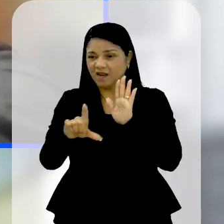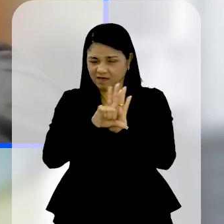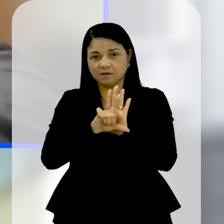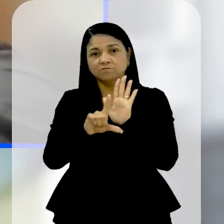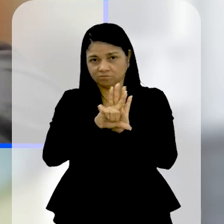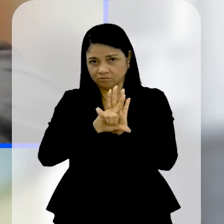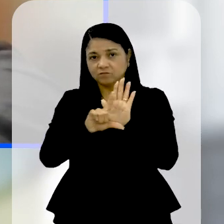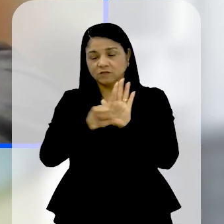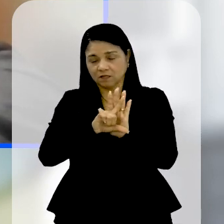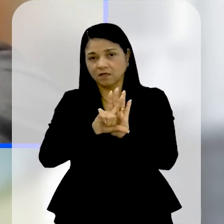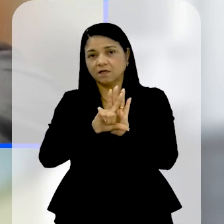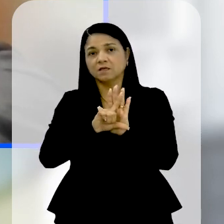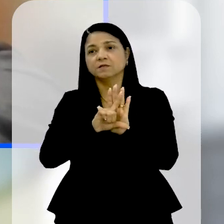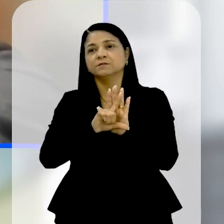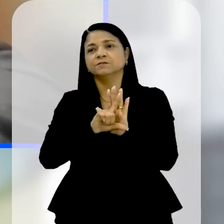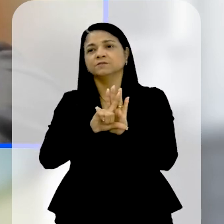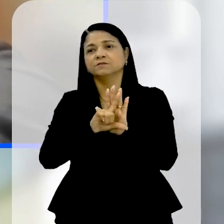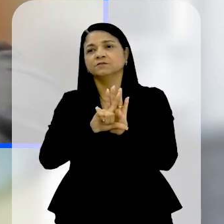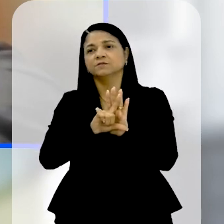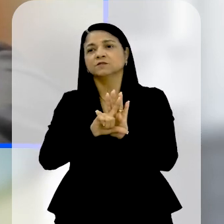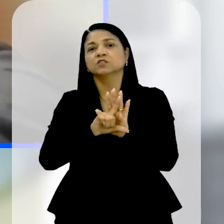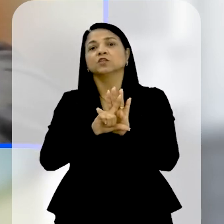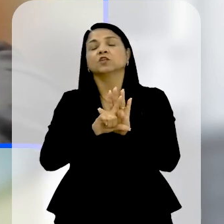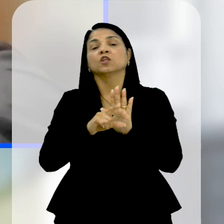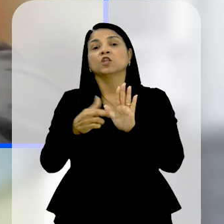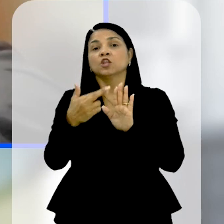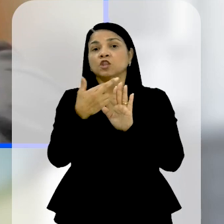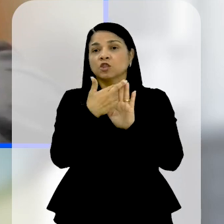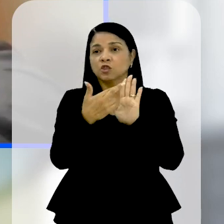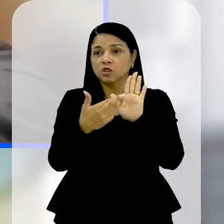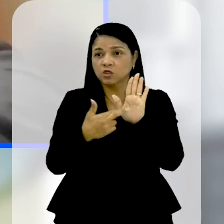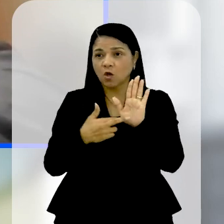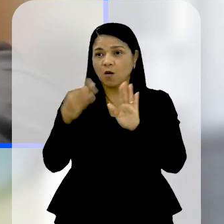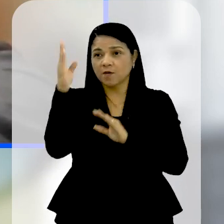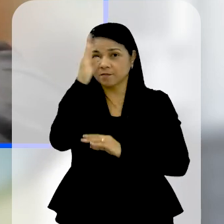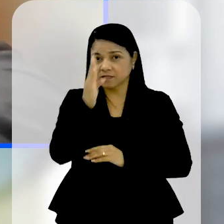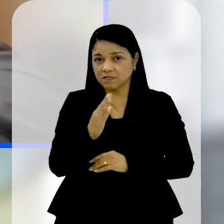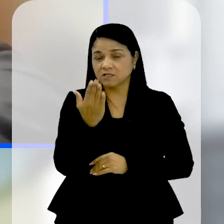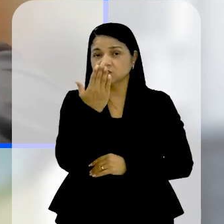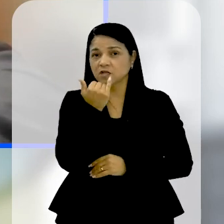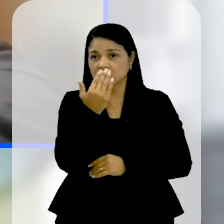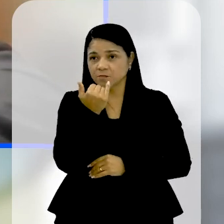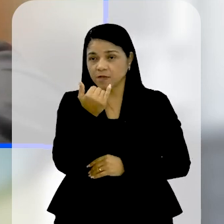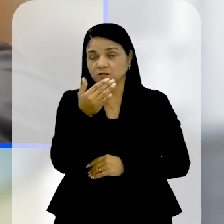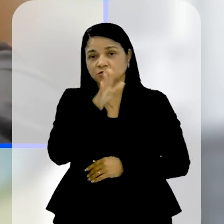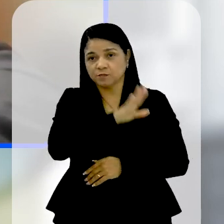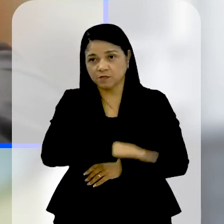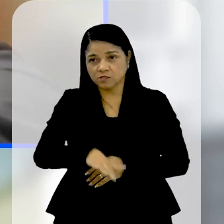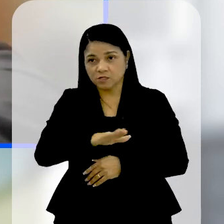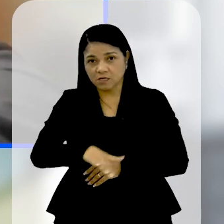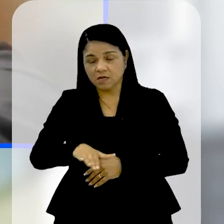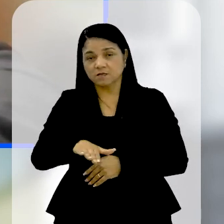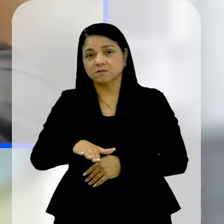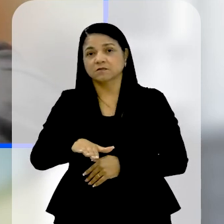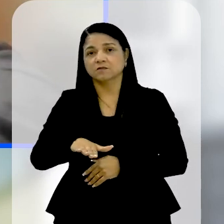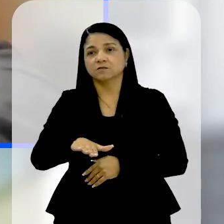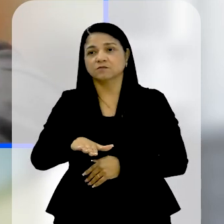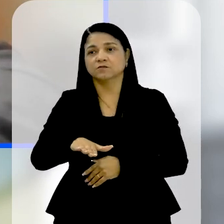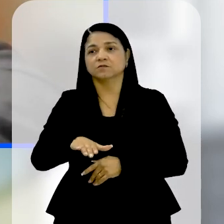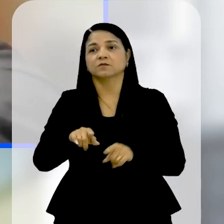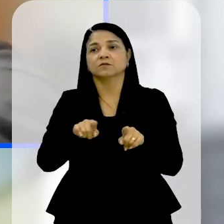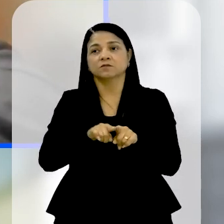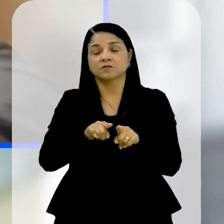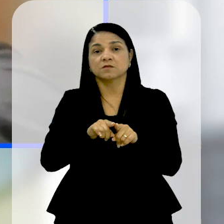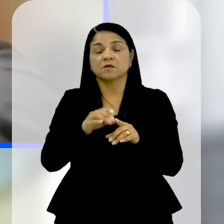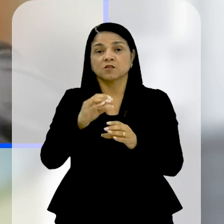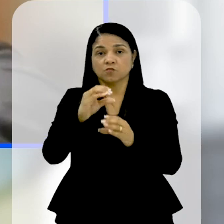é chamada, é um nome extenso, tá? Norma Brasileira de Comercialização de Alimentos para Lactantes, Crianças de Primeira Infância,